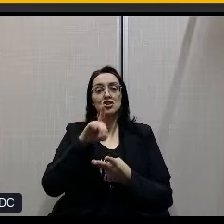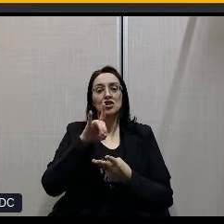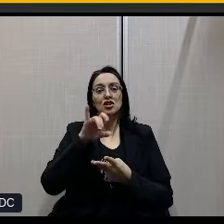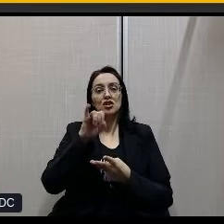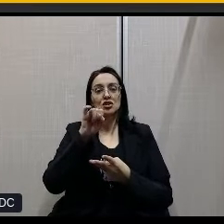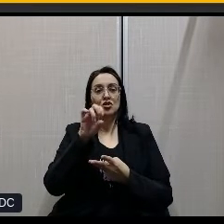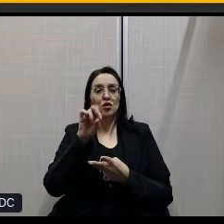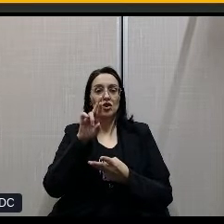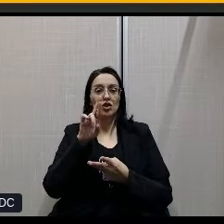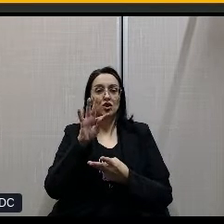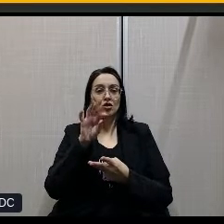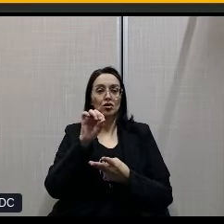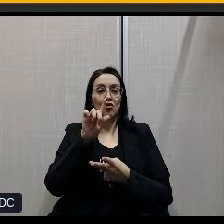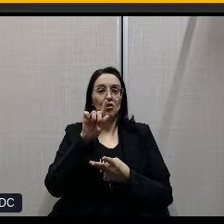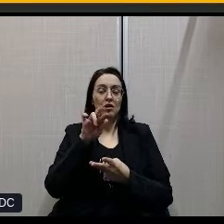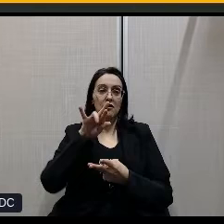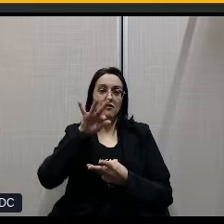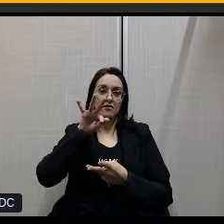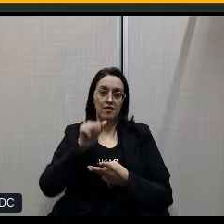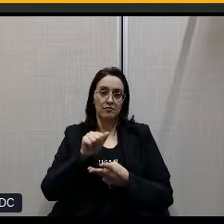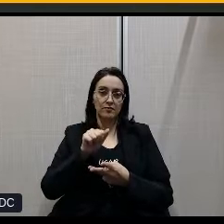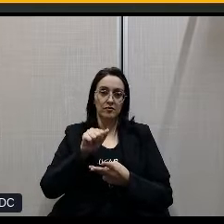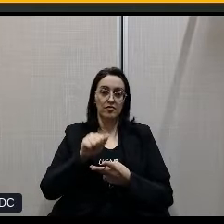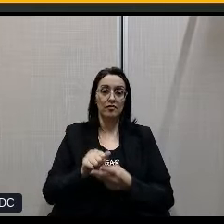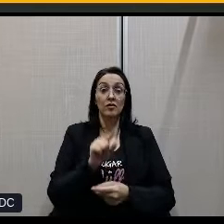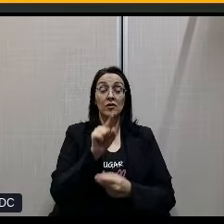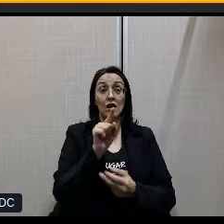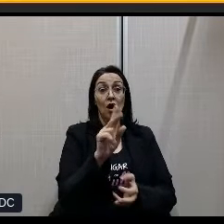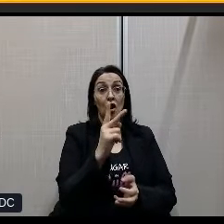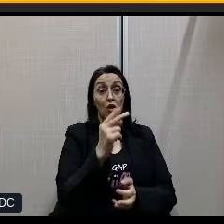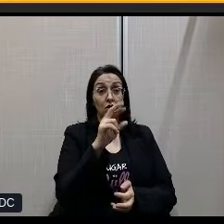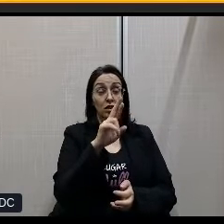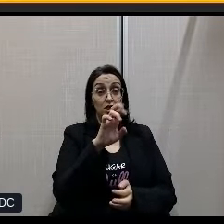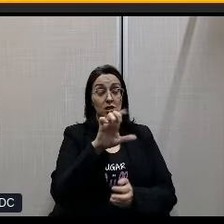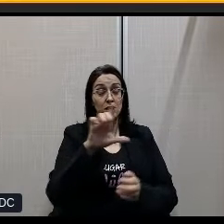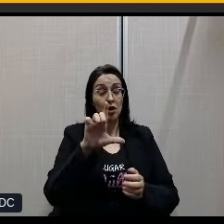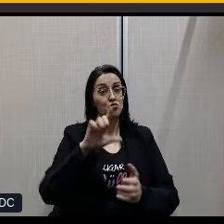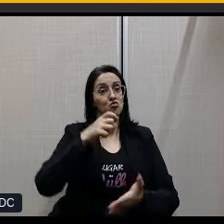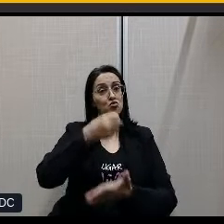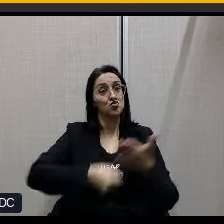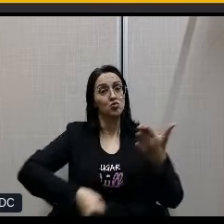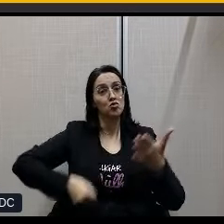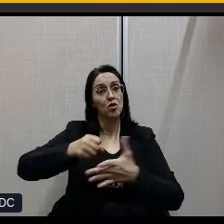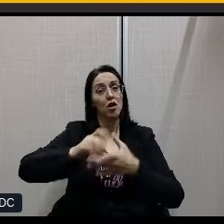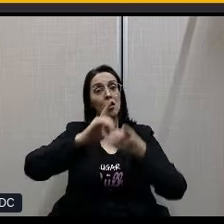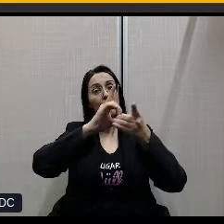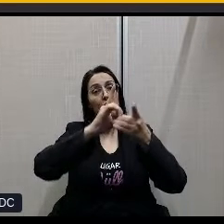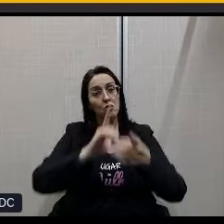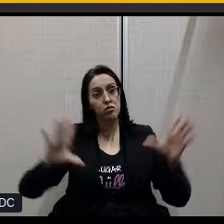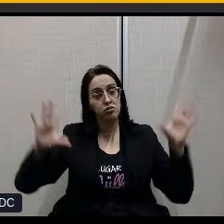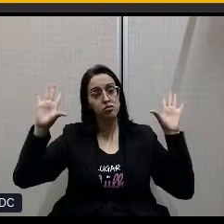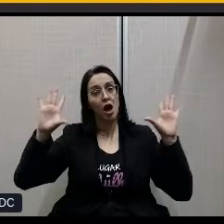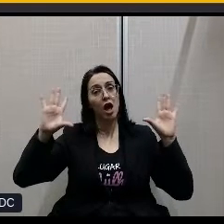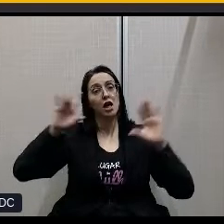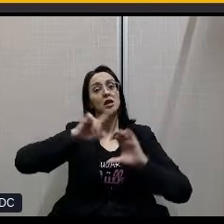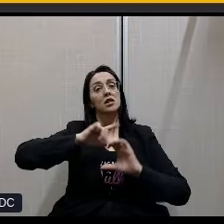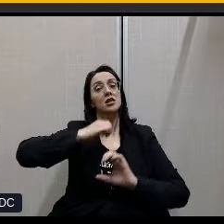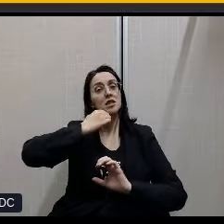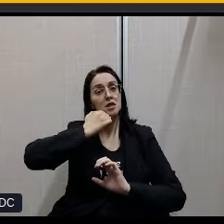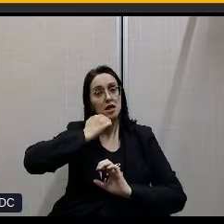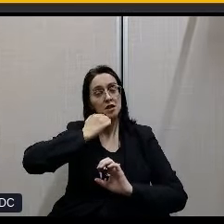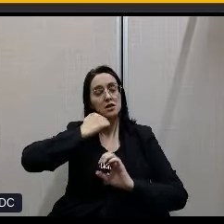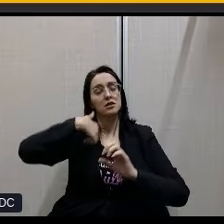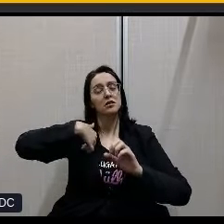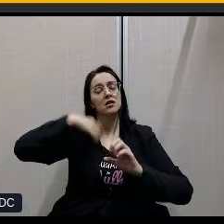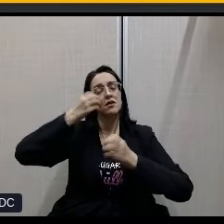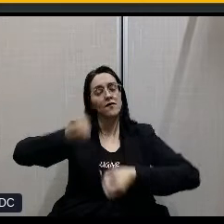online. Eu acredito e luto pela democratização da ciência e da informação.